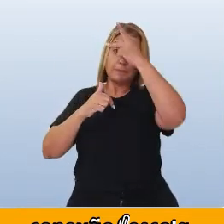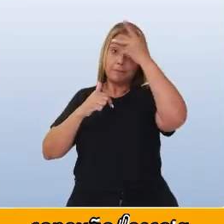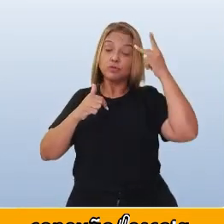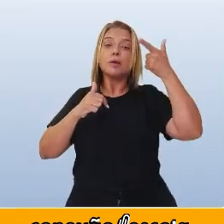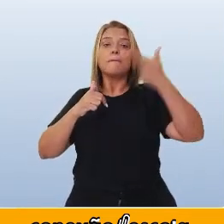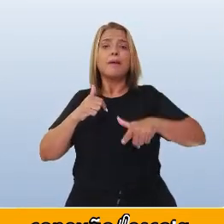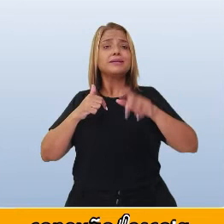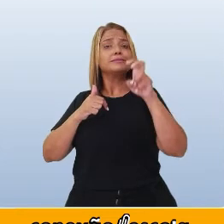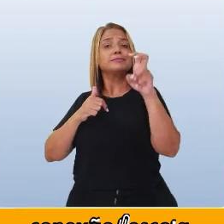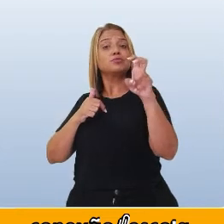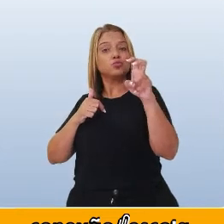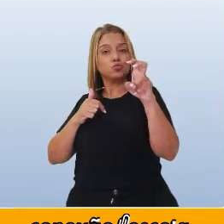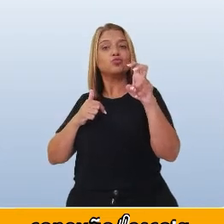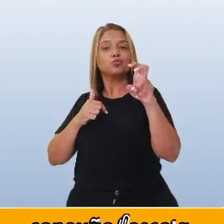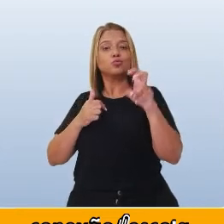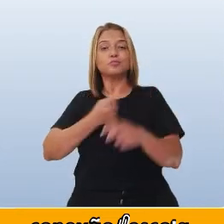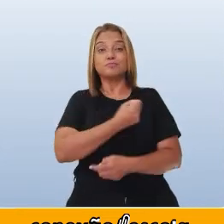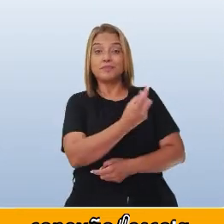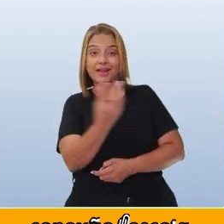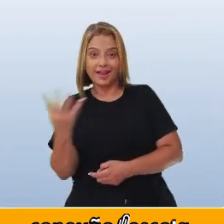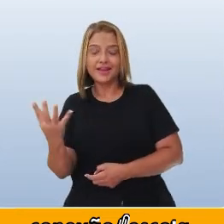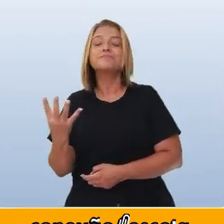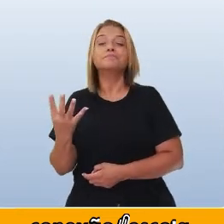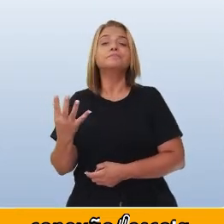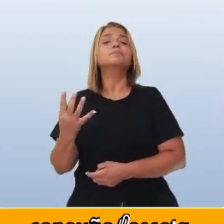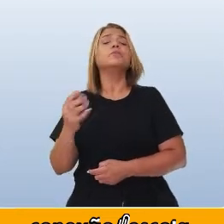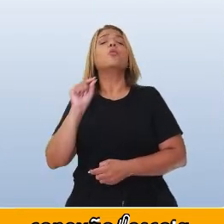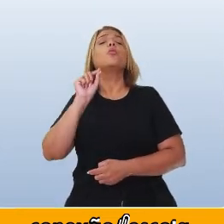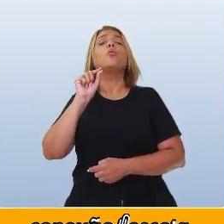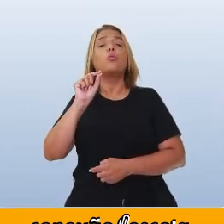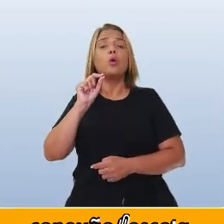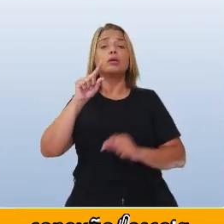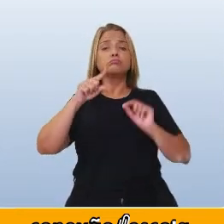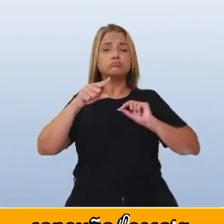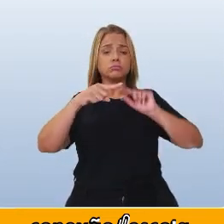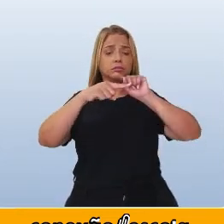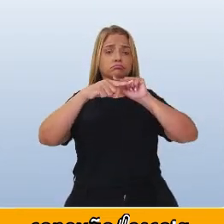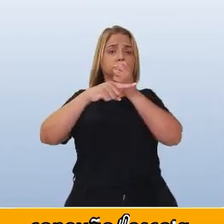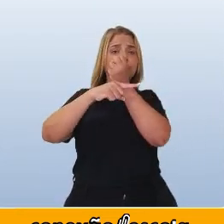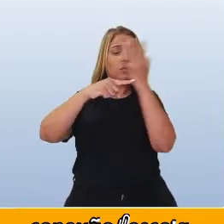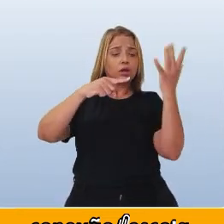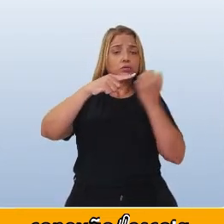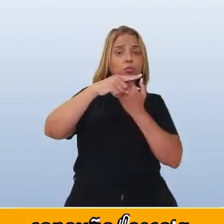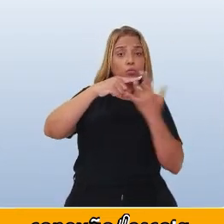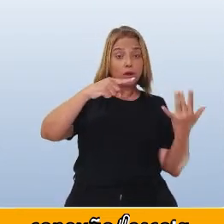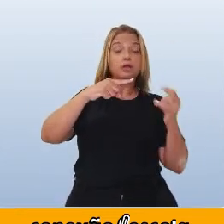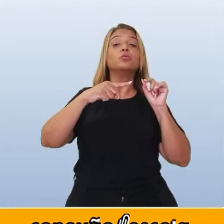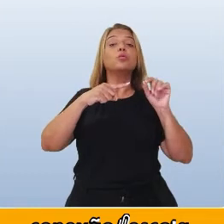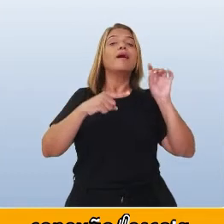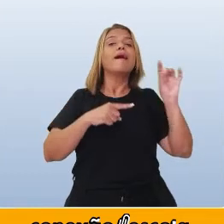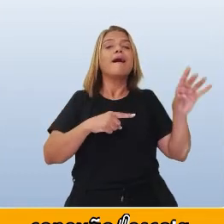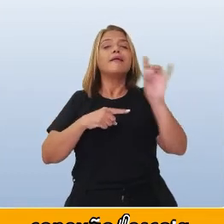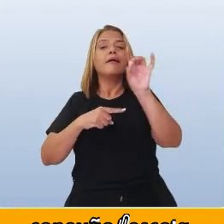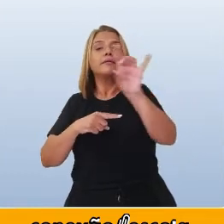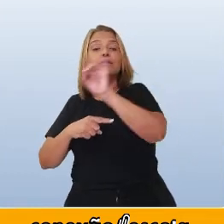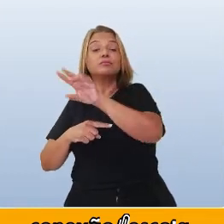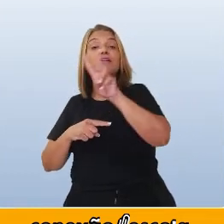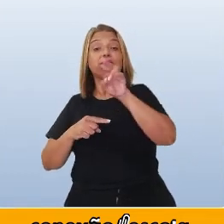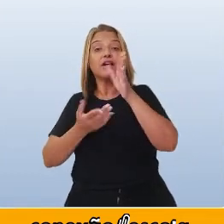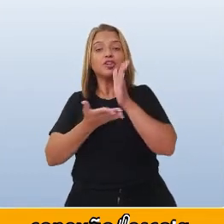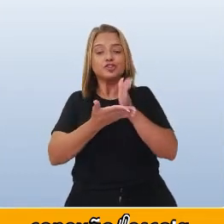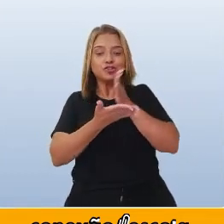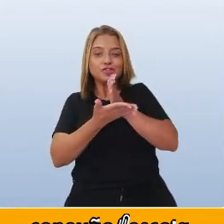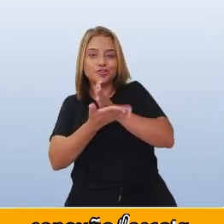5 amigos. Qual fração corresponderá à quantidade que cada um